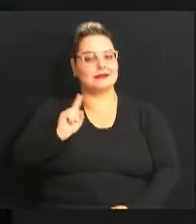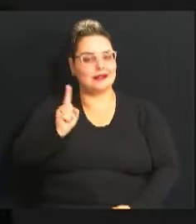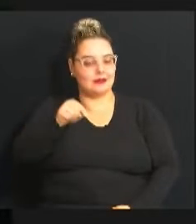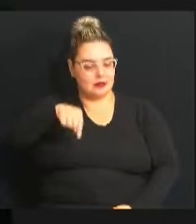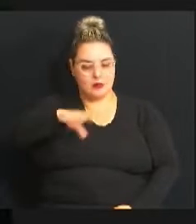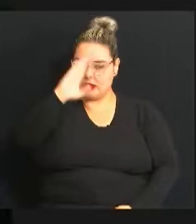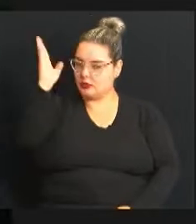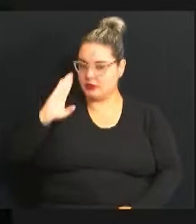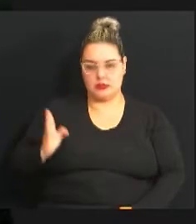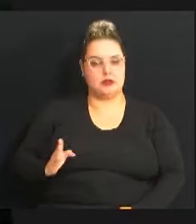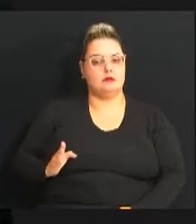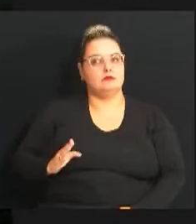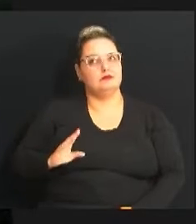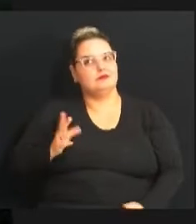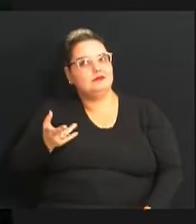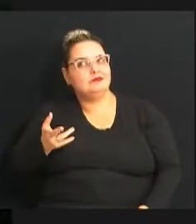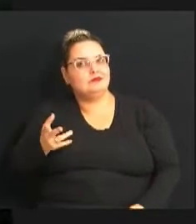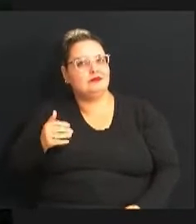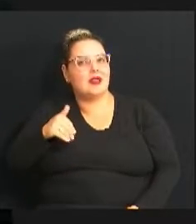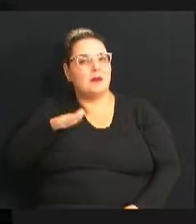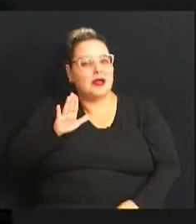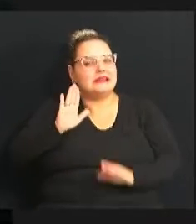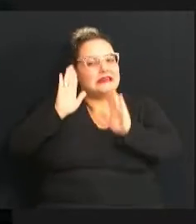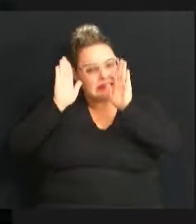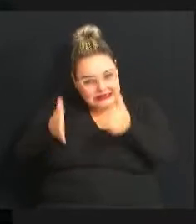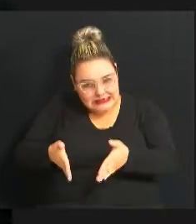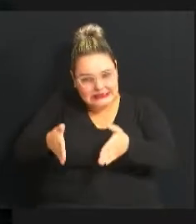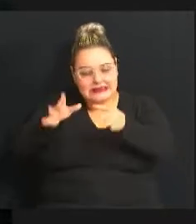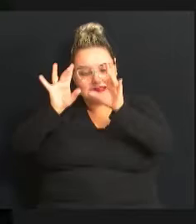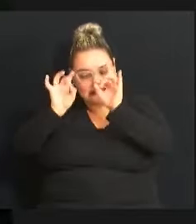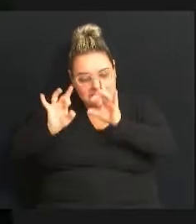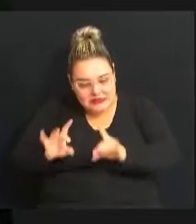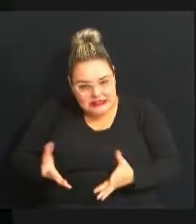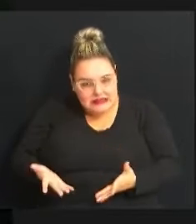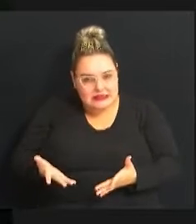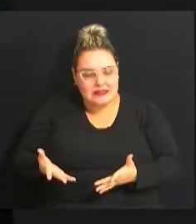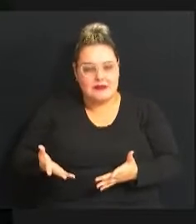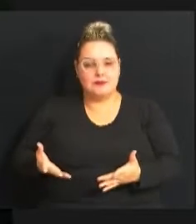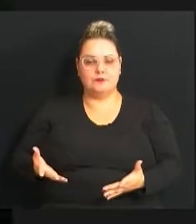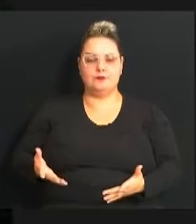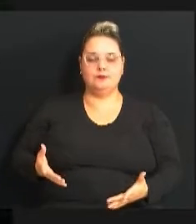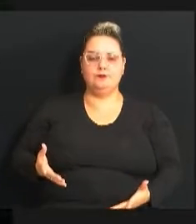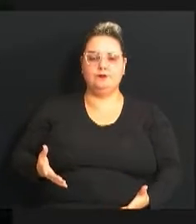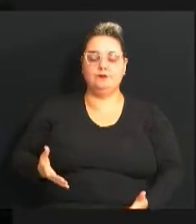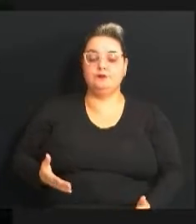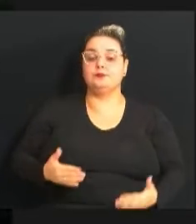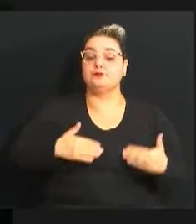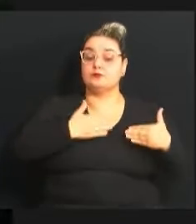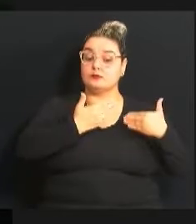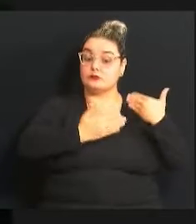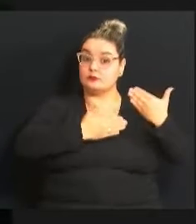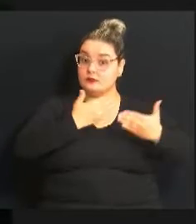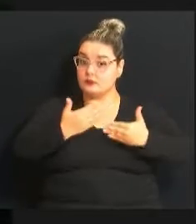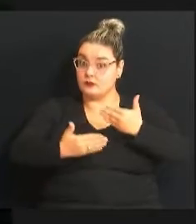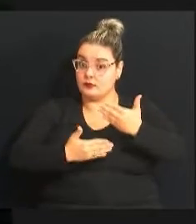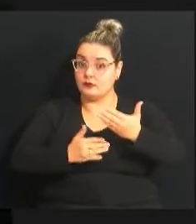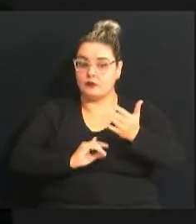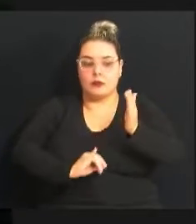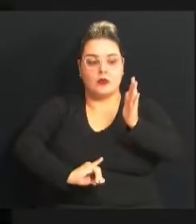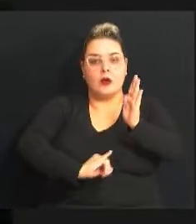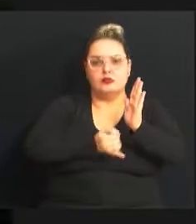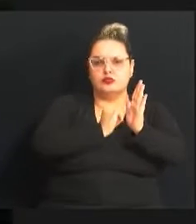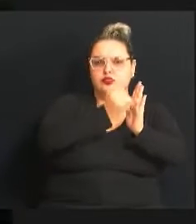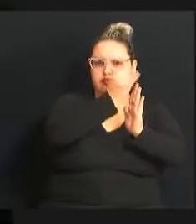vamos dizer assim, muito mais pontual. O que acontece? A gente veio de um processo de elevação de preços, de forma